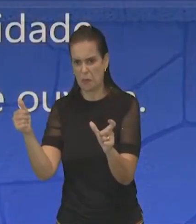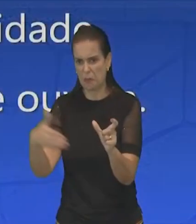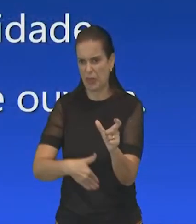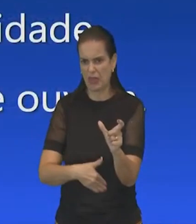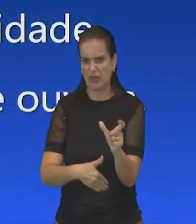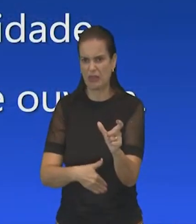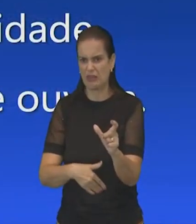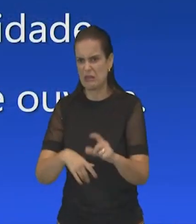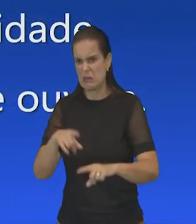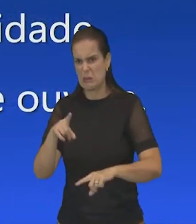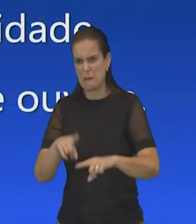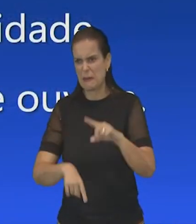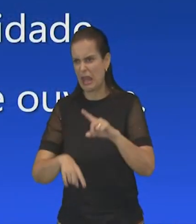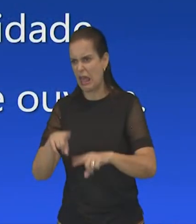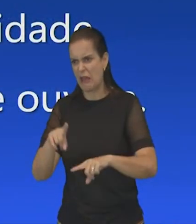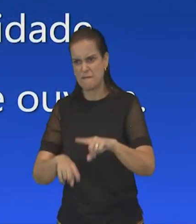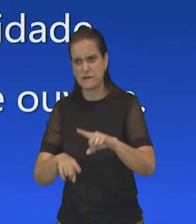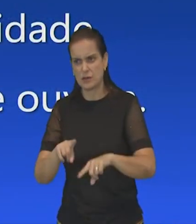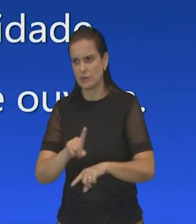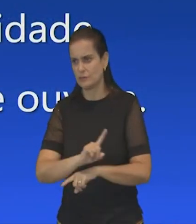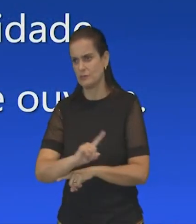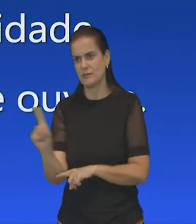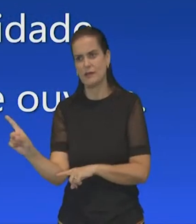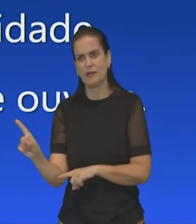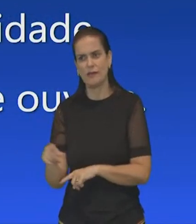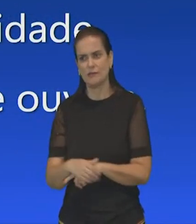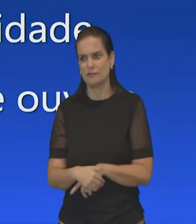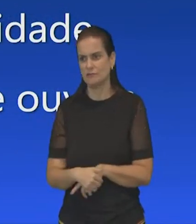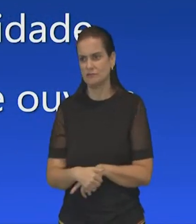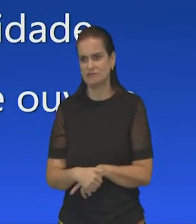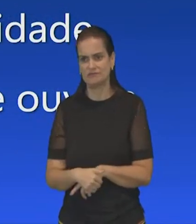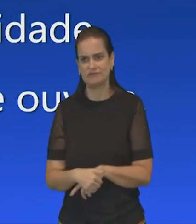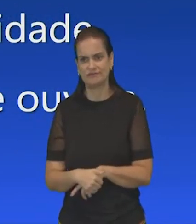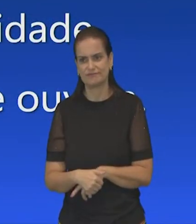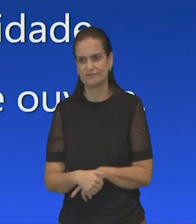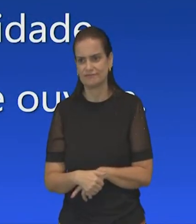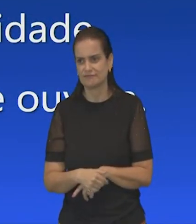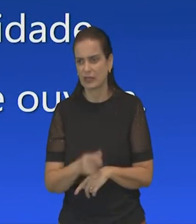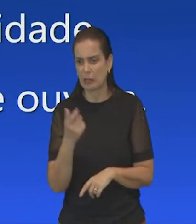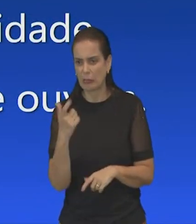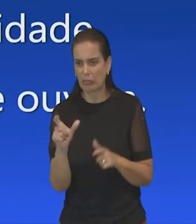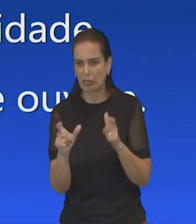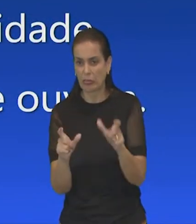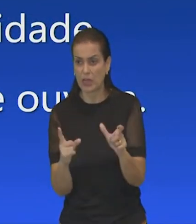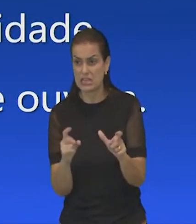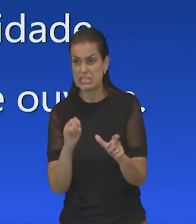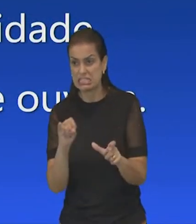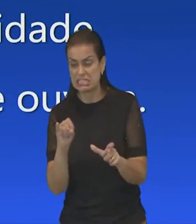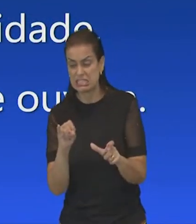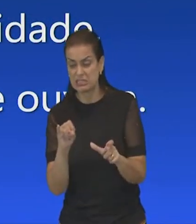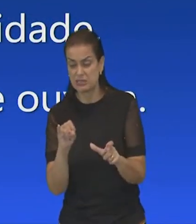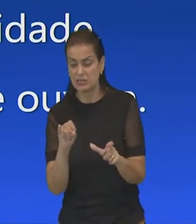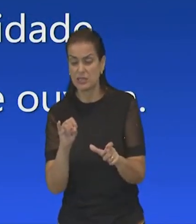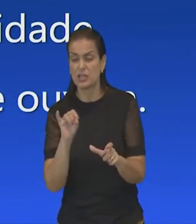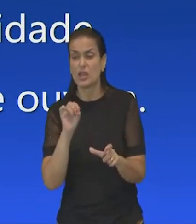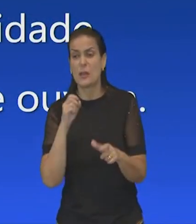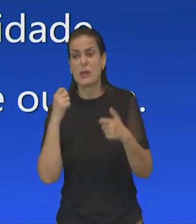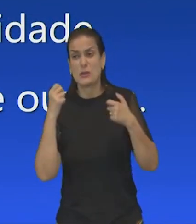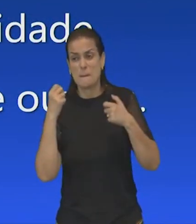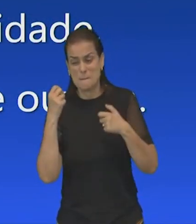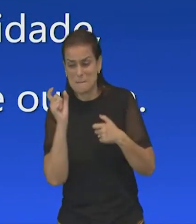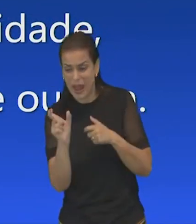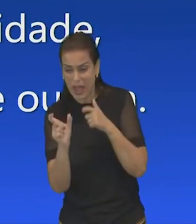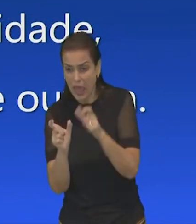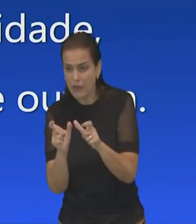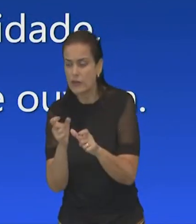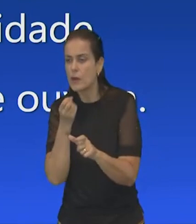Verso 29. Não saia da vossa boca nenhuma palavra torpe, sim unicamente que for boa para edificação,